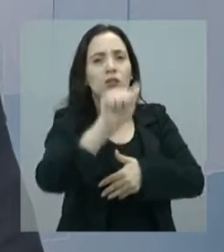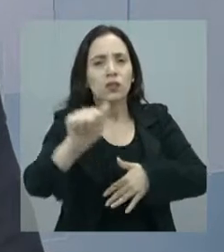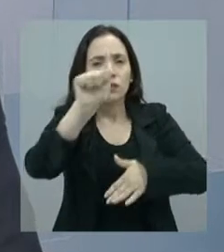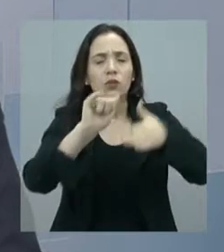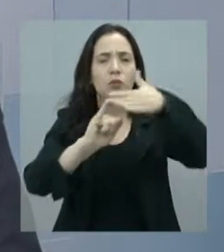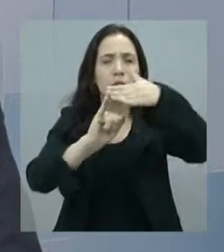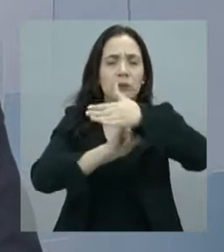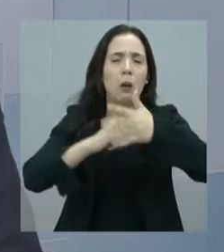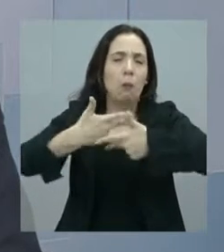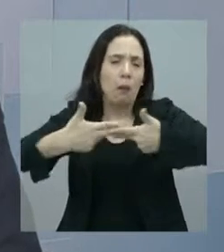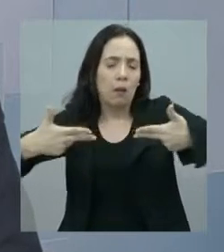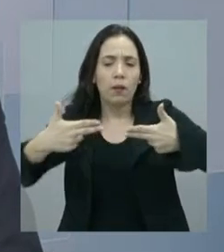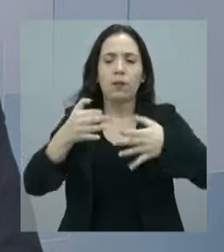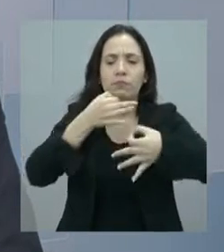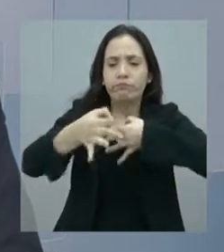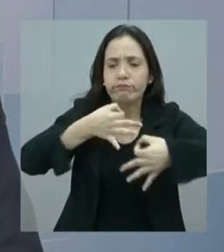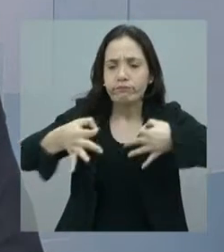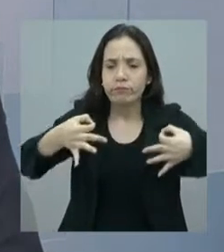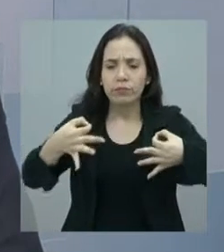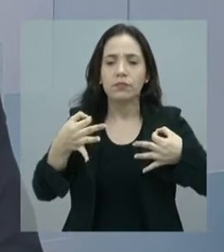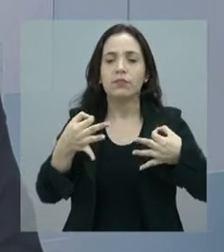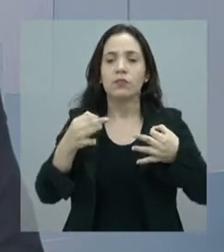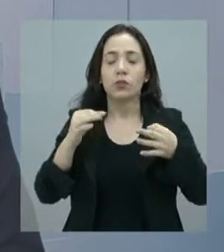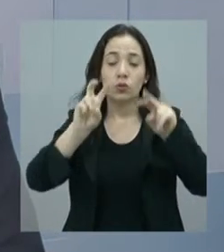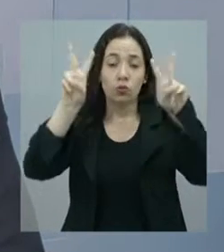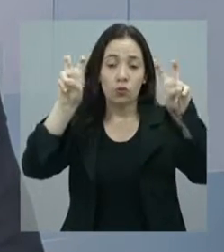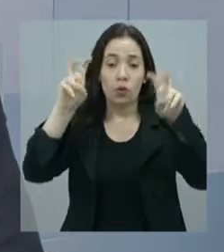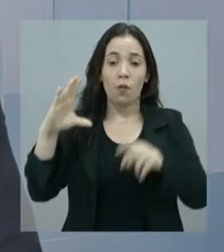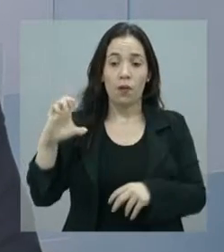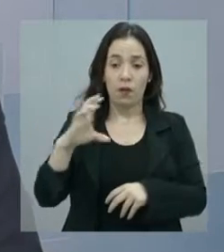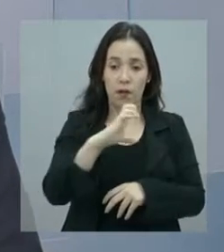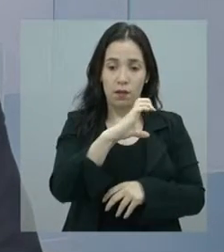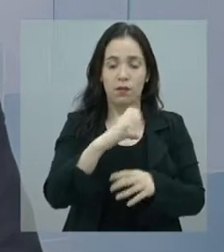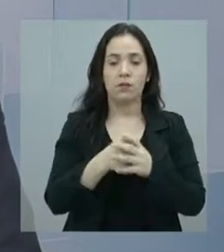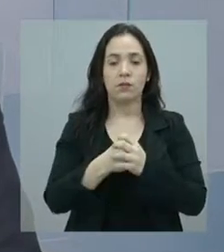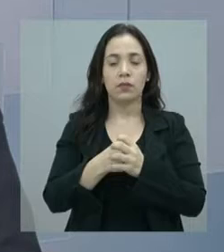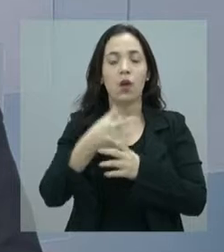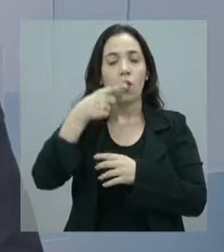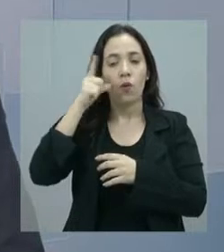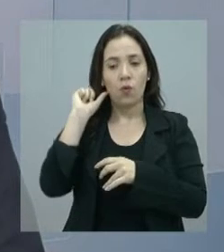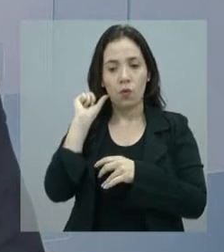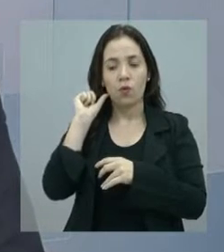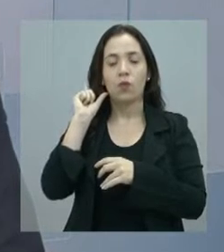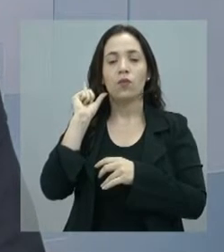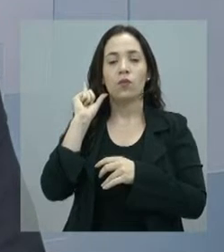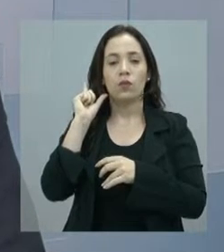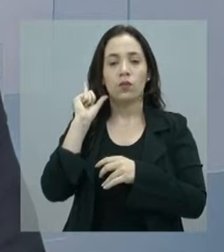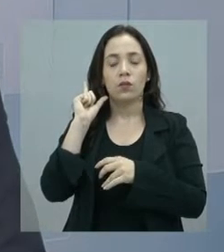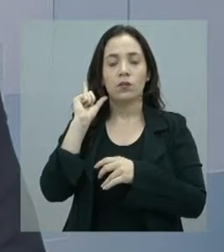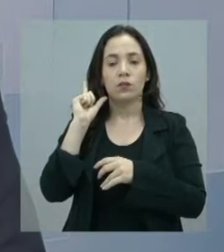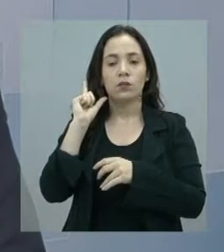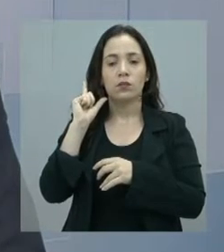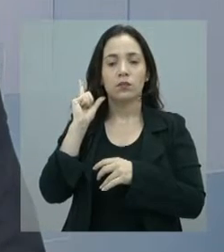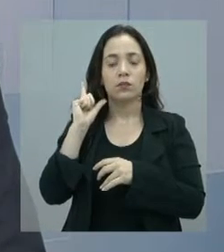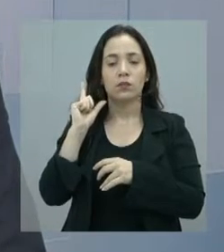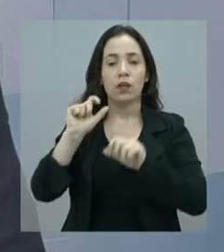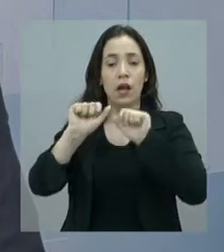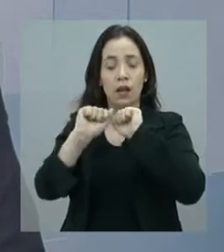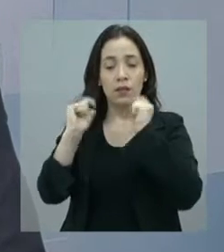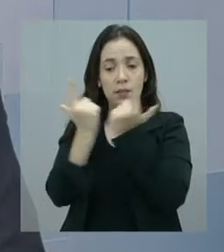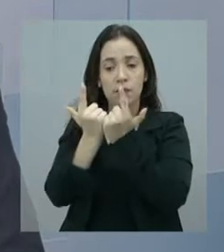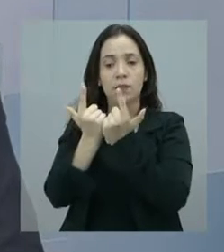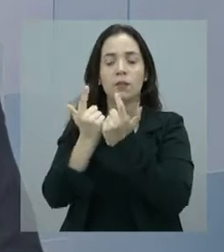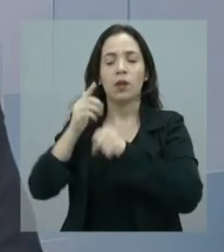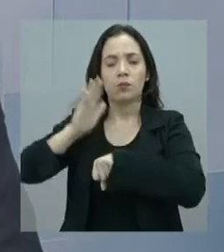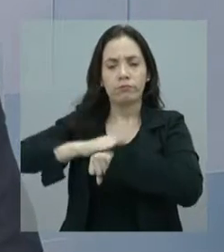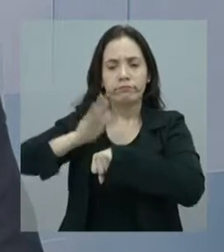defendem, que fazem um trabalho muito grande com as portadoras de câncer. Ontem mesmo na casa, a própria entidade da Assembleia, através do